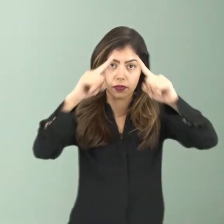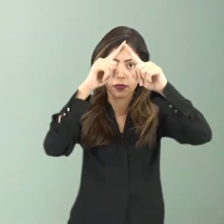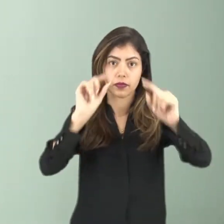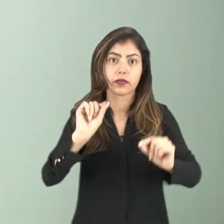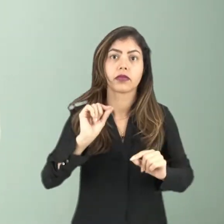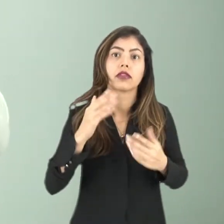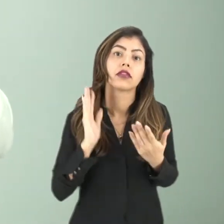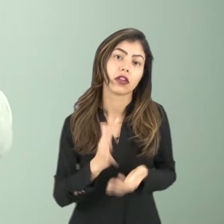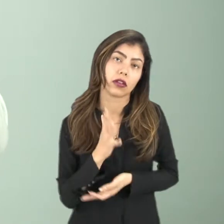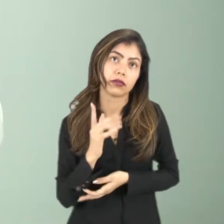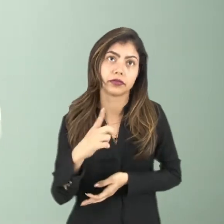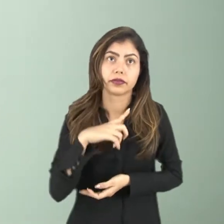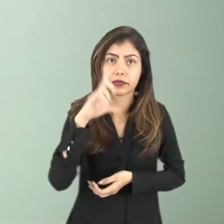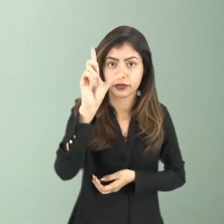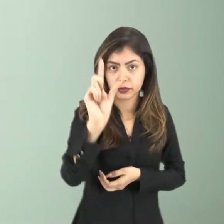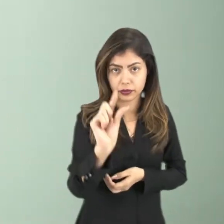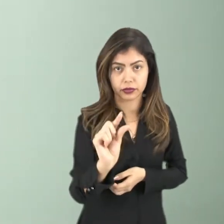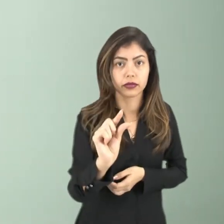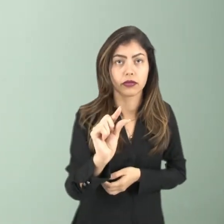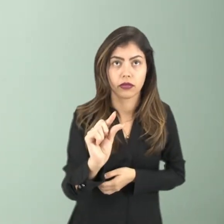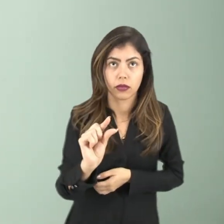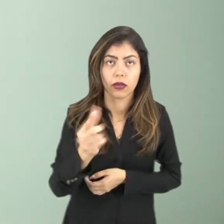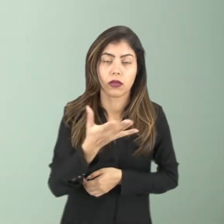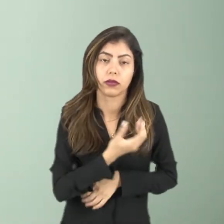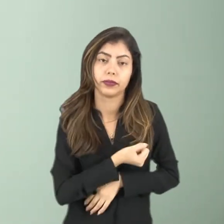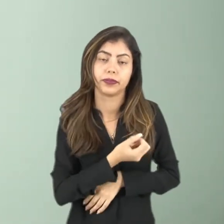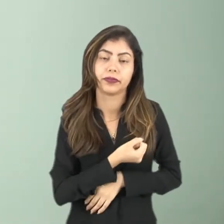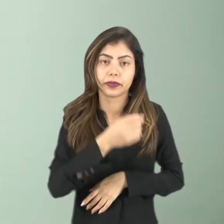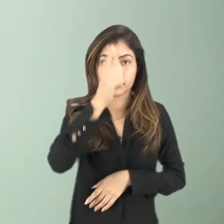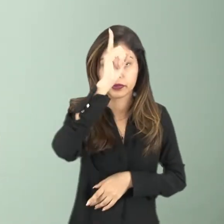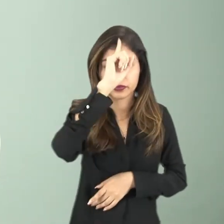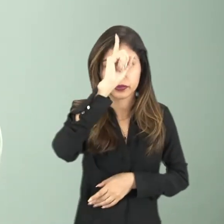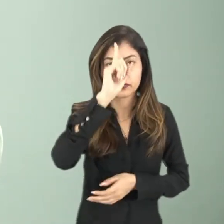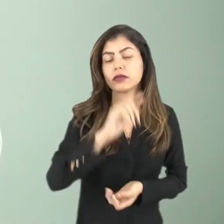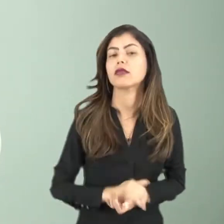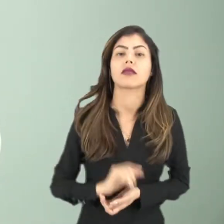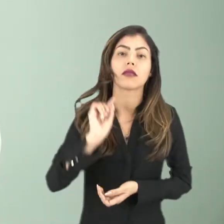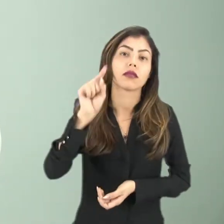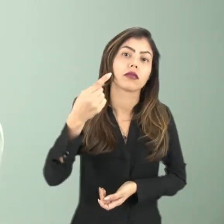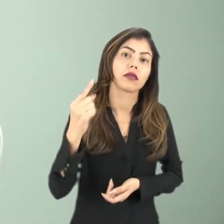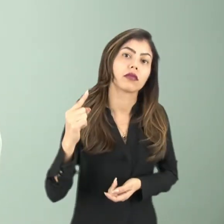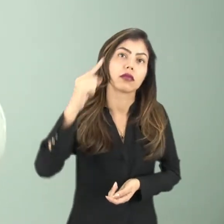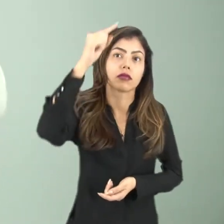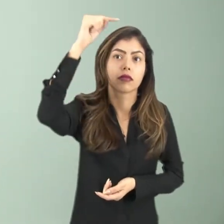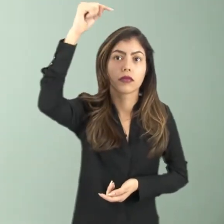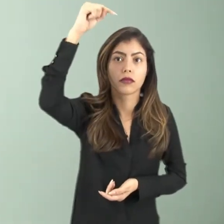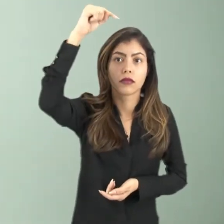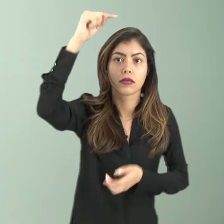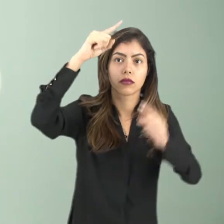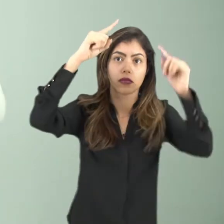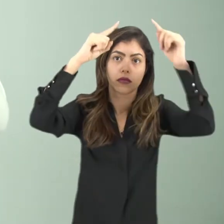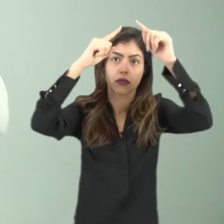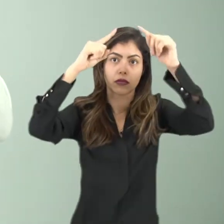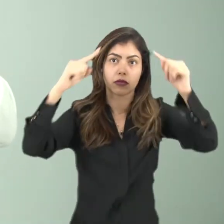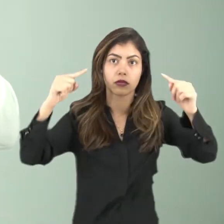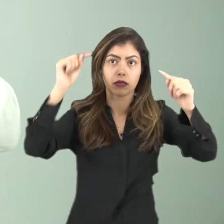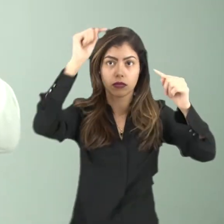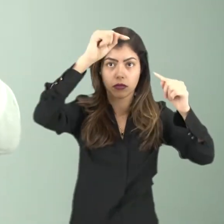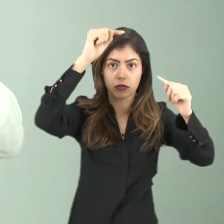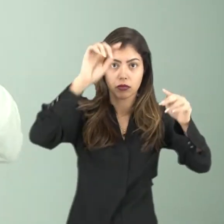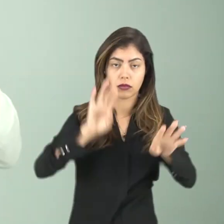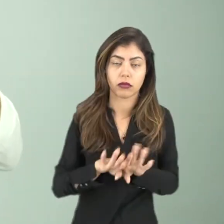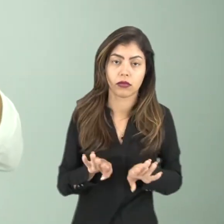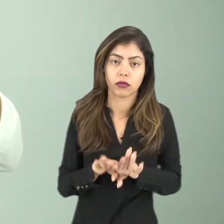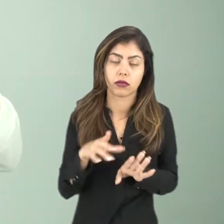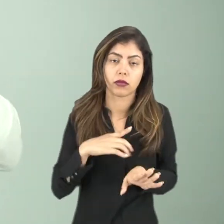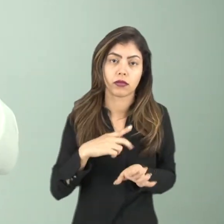que é o corpo da pirâmide, ela já ficou menor, diminuiu o número de adultos, tá? E lá no topo ou ápice, tá,